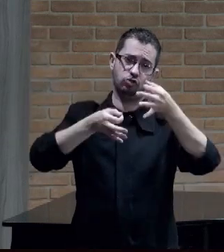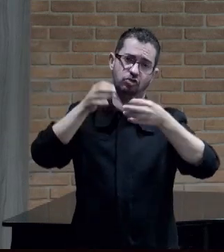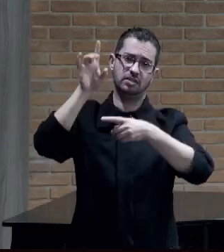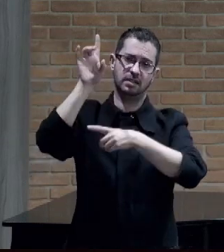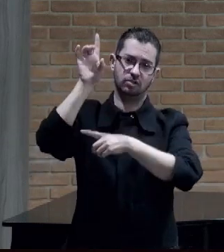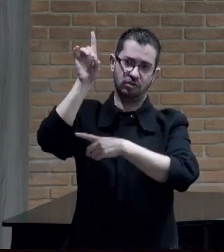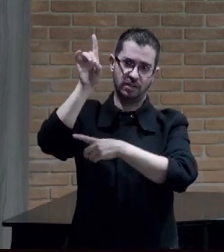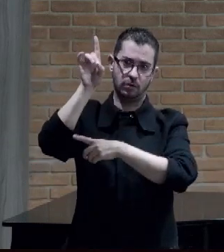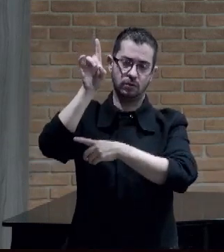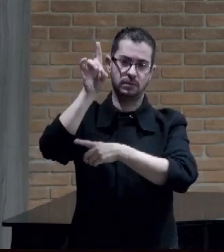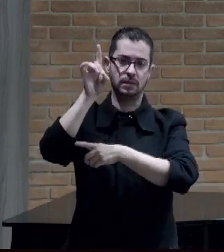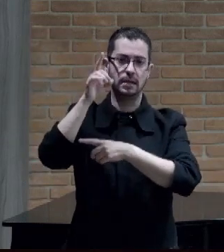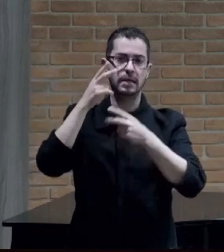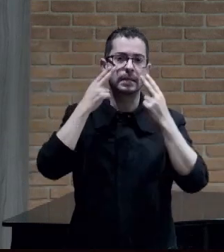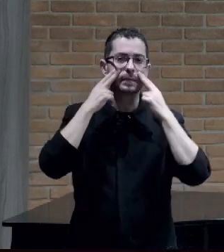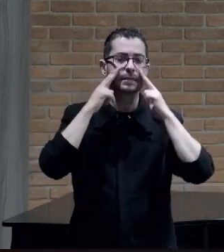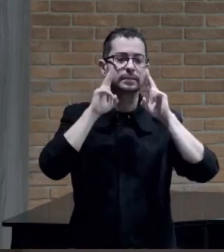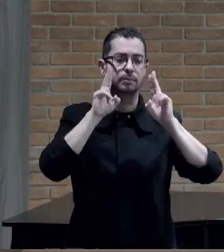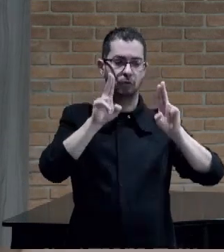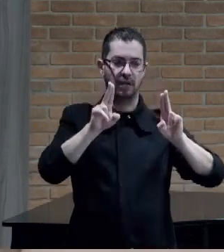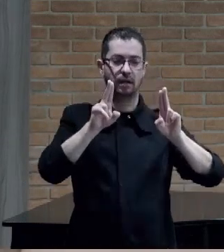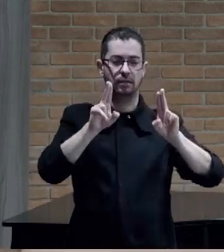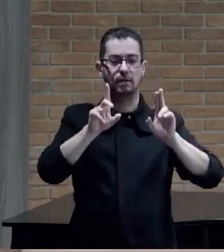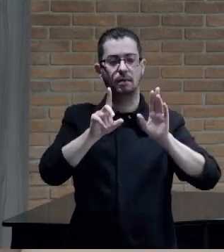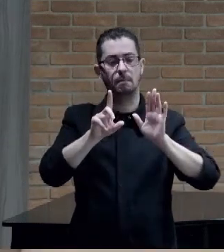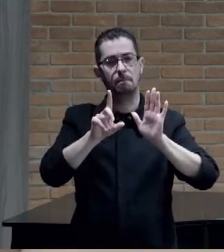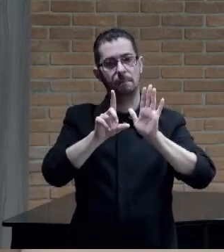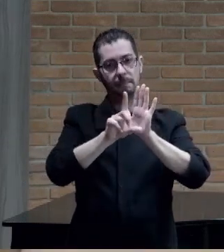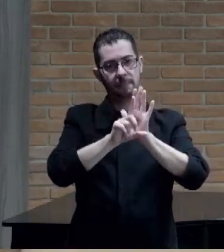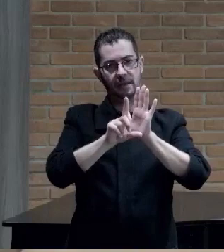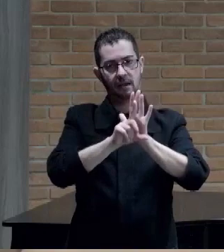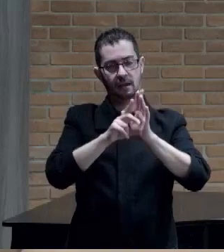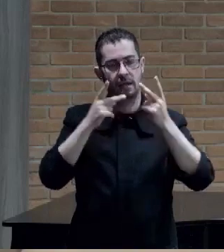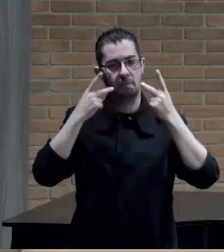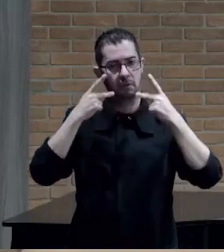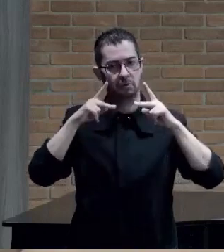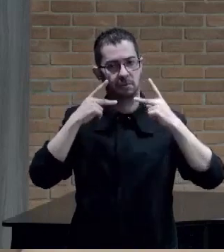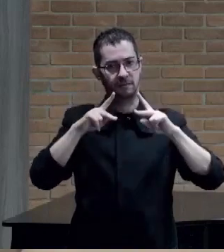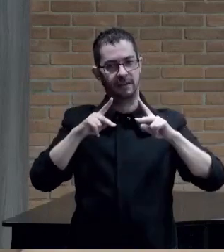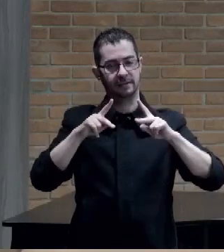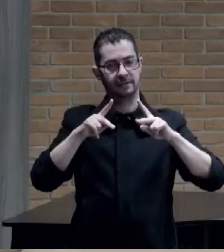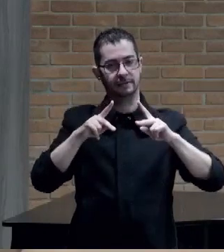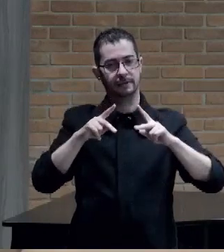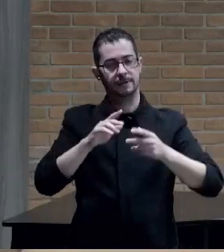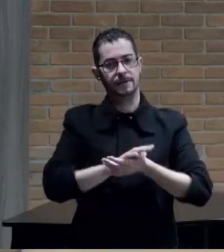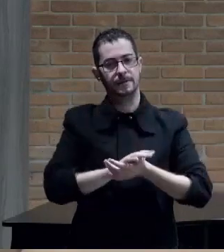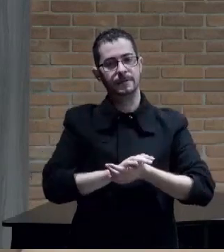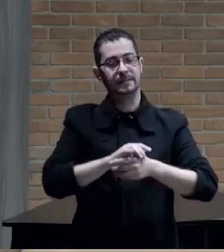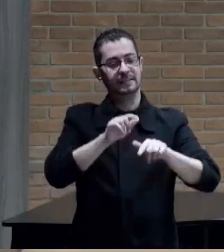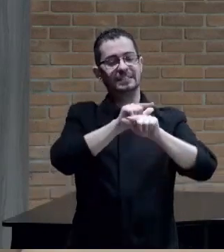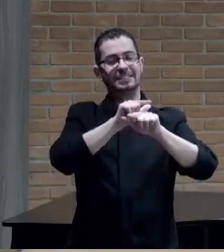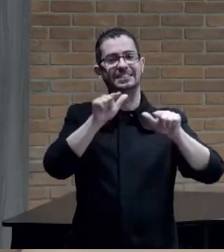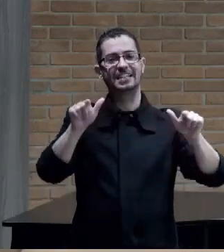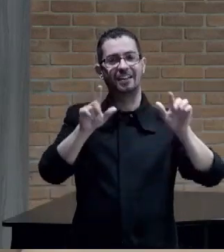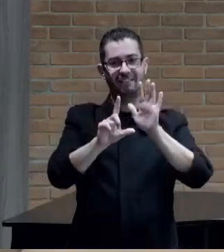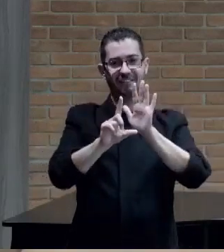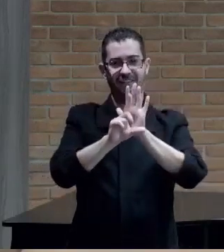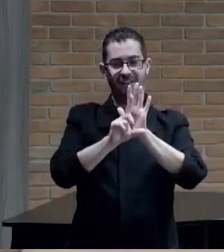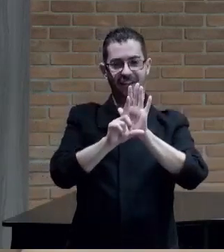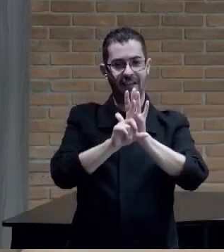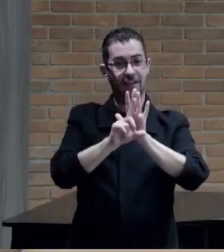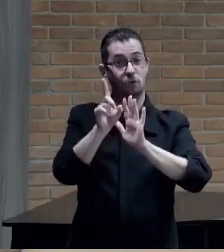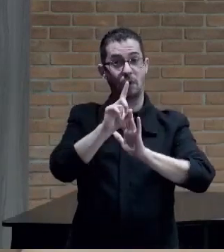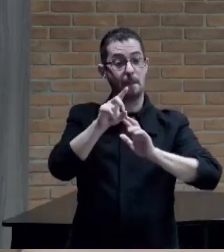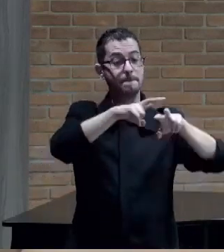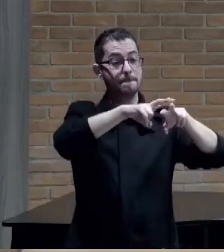pelos profetas. Sem lei. Não é pela lei que se revela a justiça de Deus,